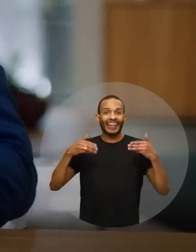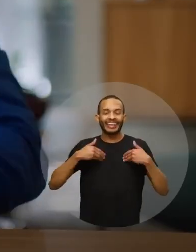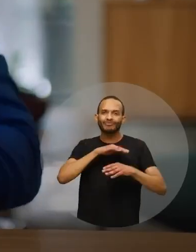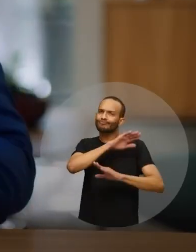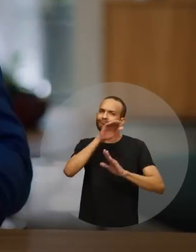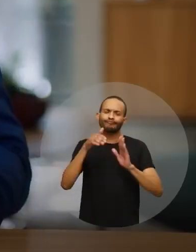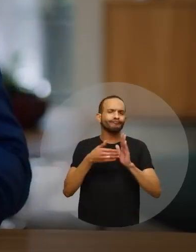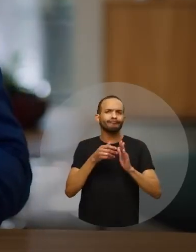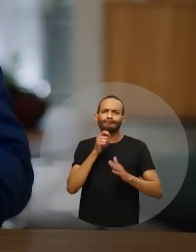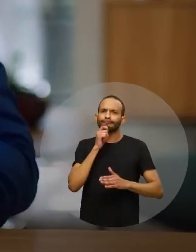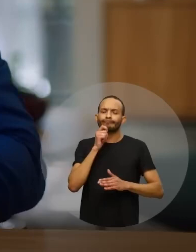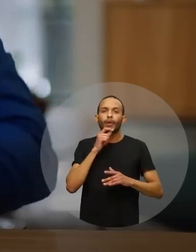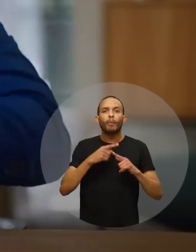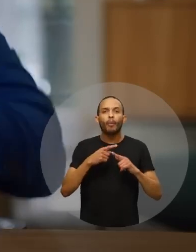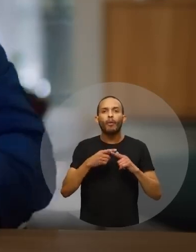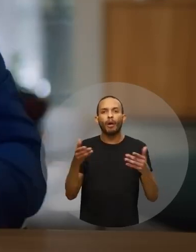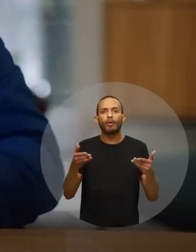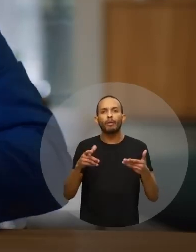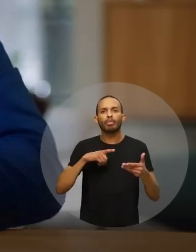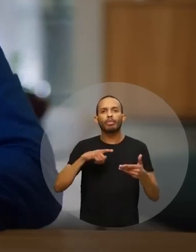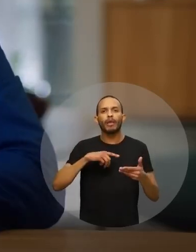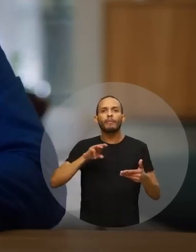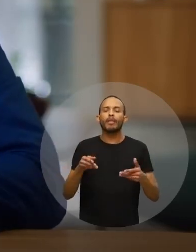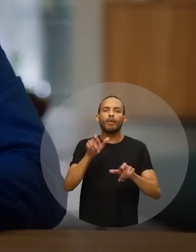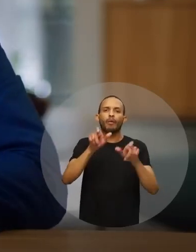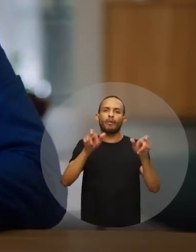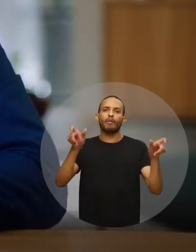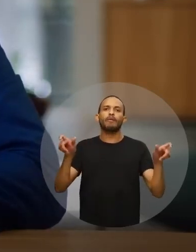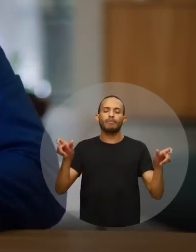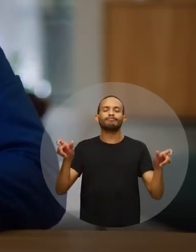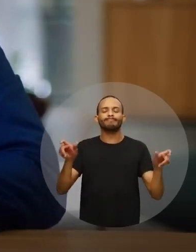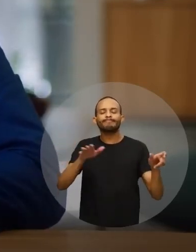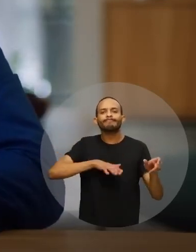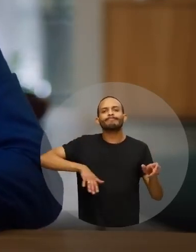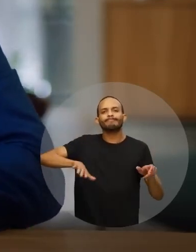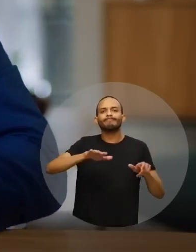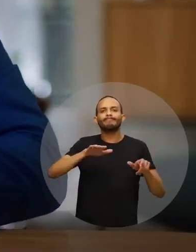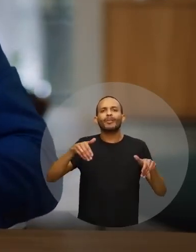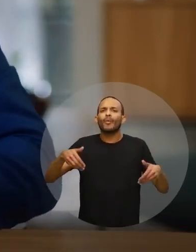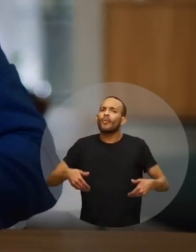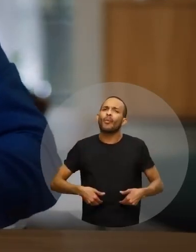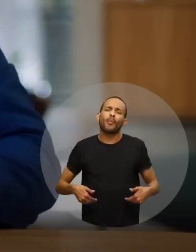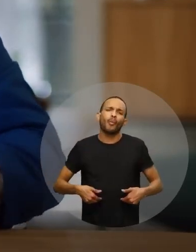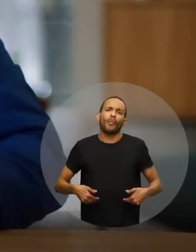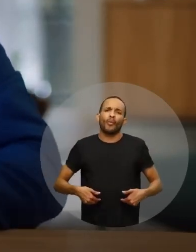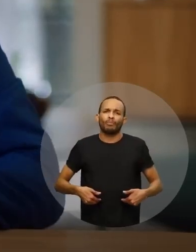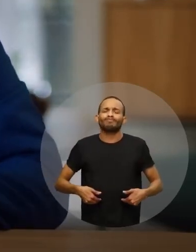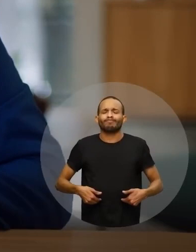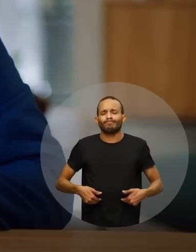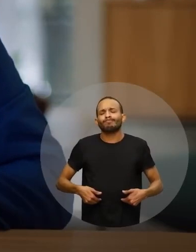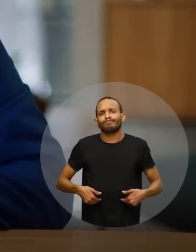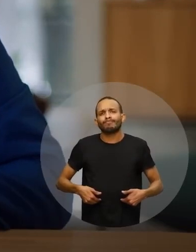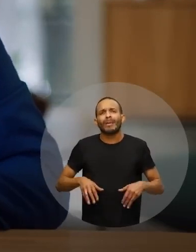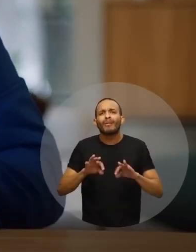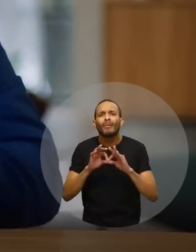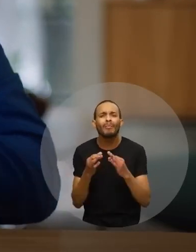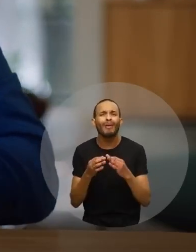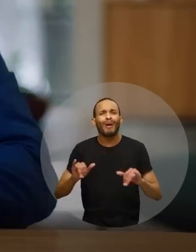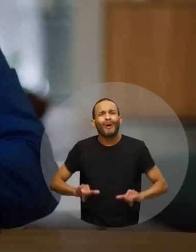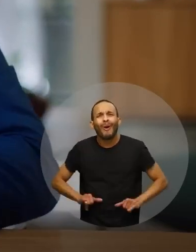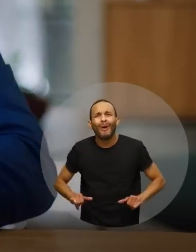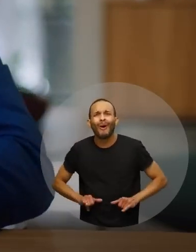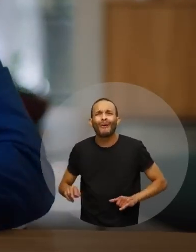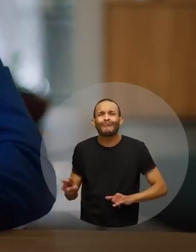A alegria só não é completa porque, nesse exato momento, milhões de irmãs e irmãos brasileiros não têm o que comer. As